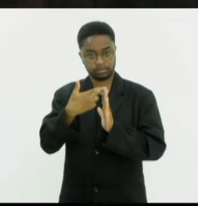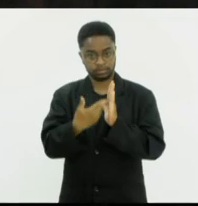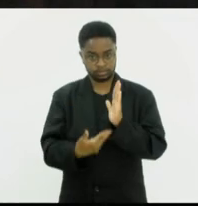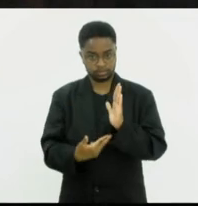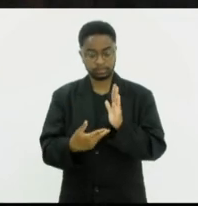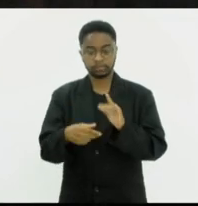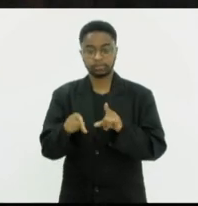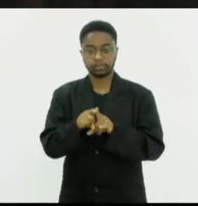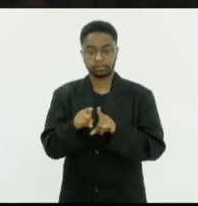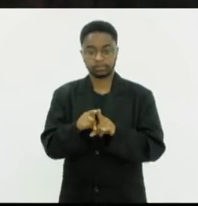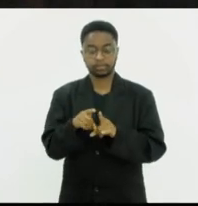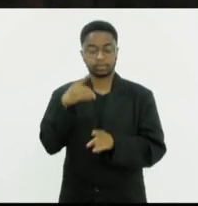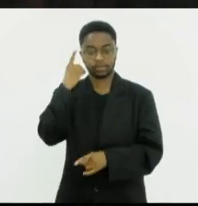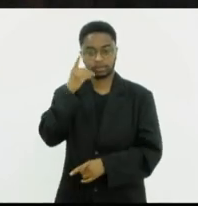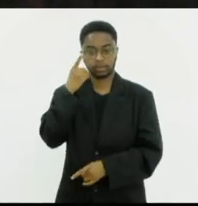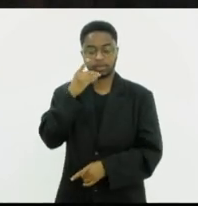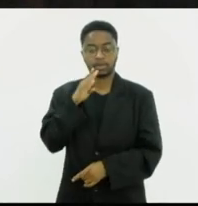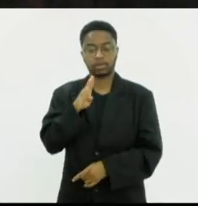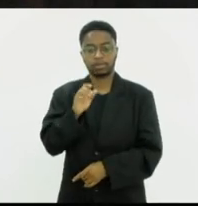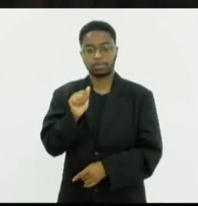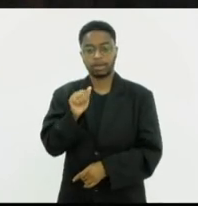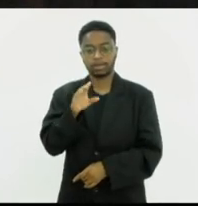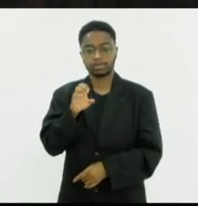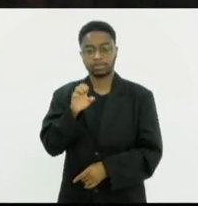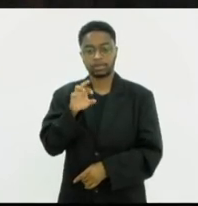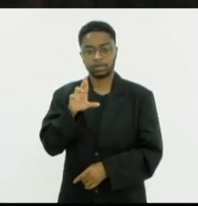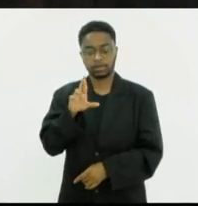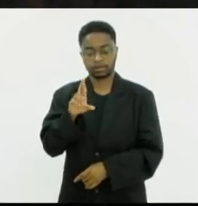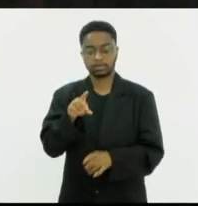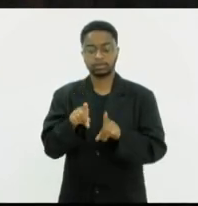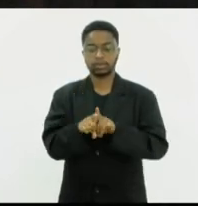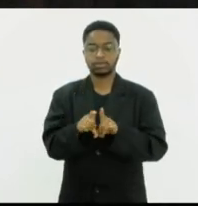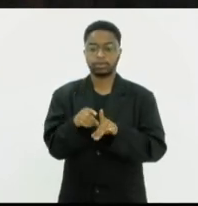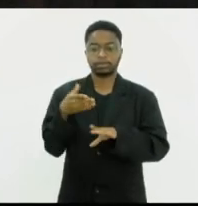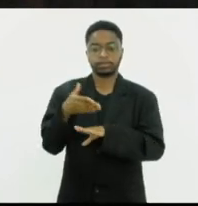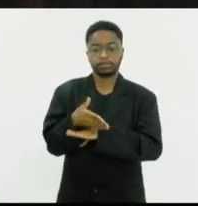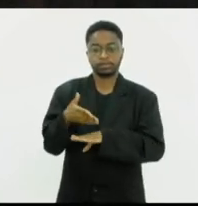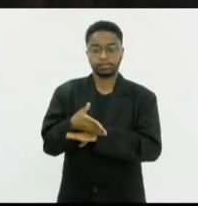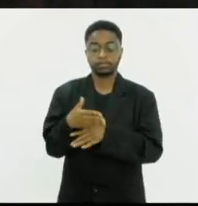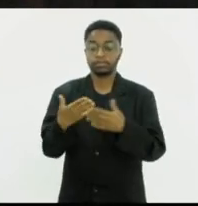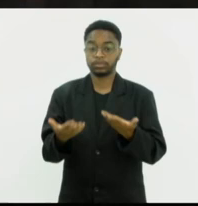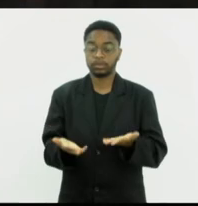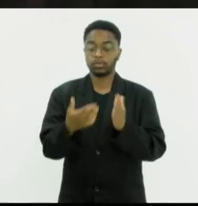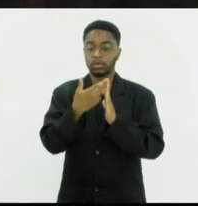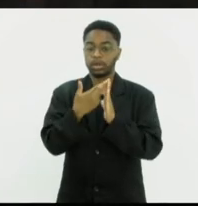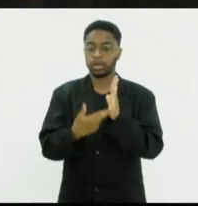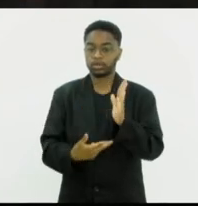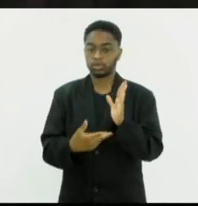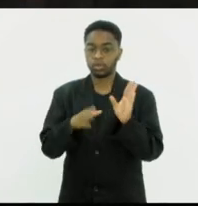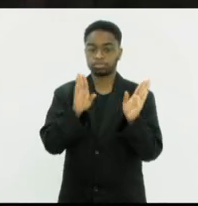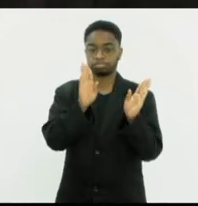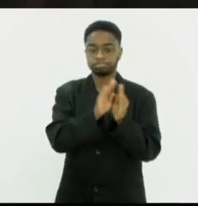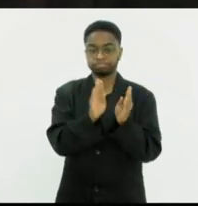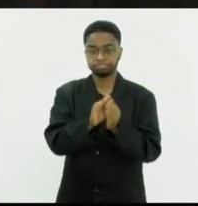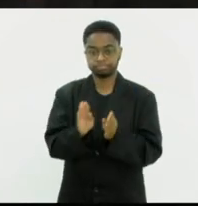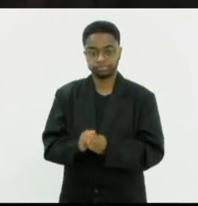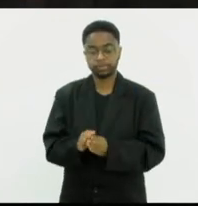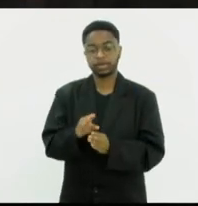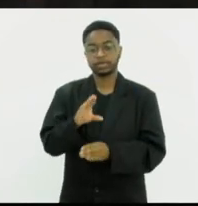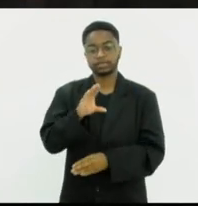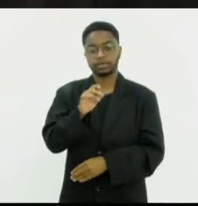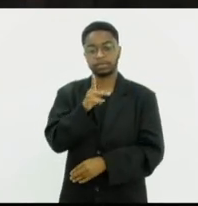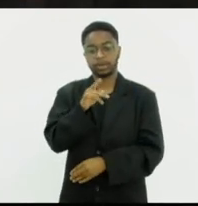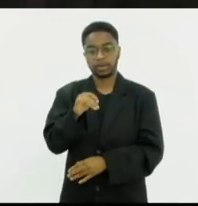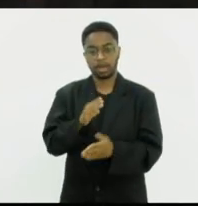deputado Rodrigo Bacelar fazia parte da mesma. O relatório dessa CPI foi aprovado aqui em